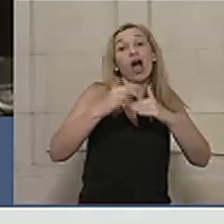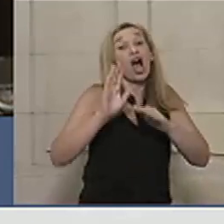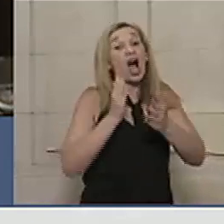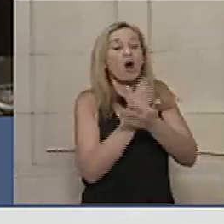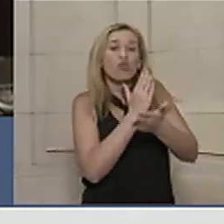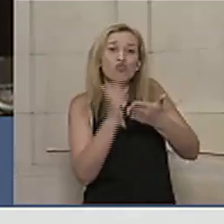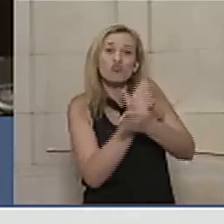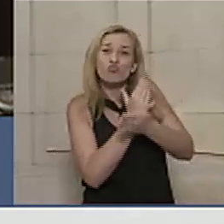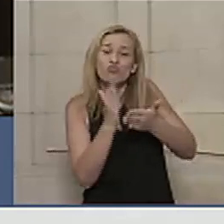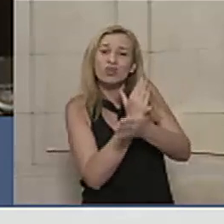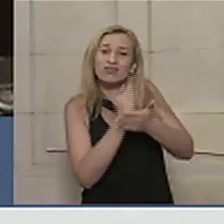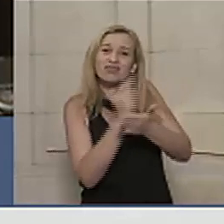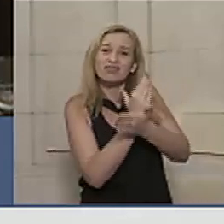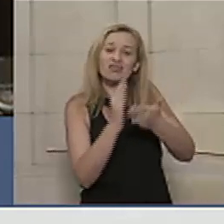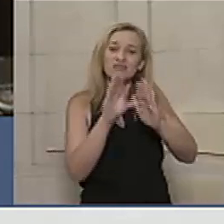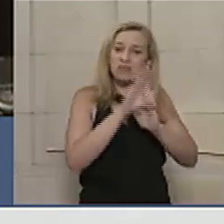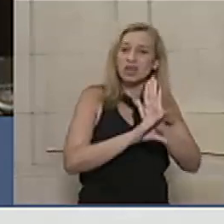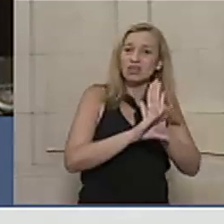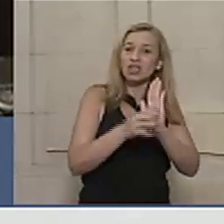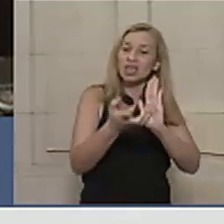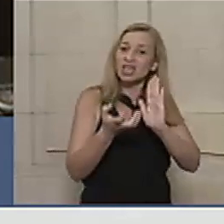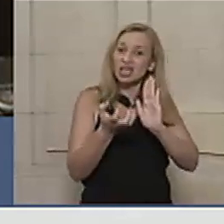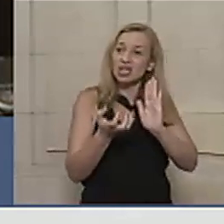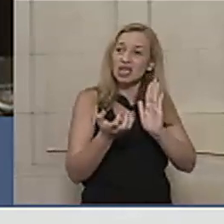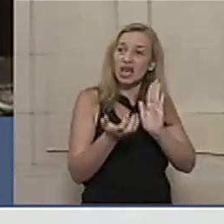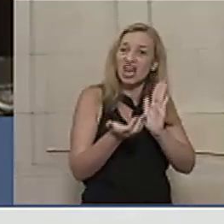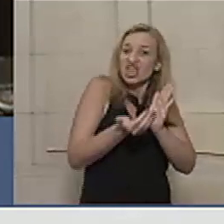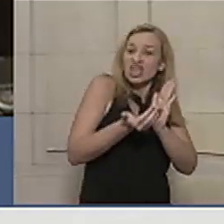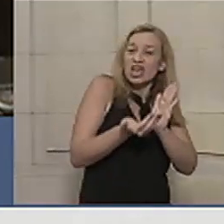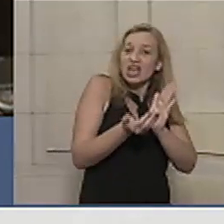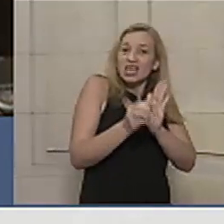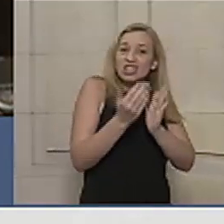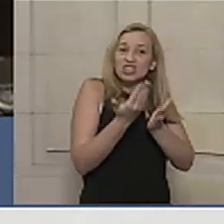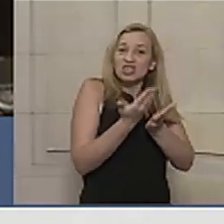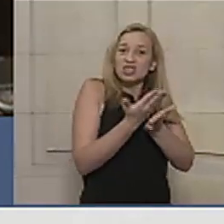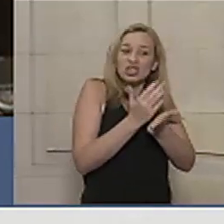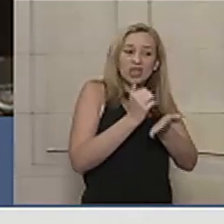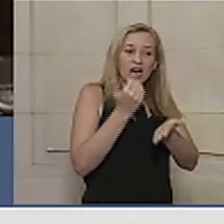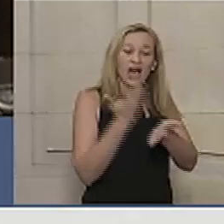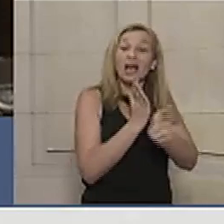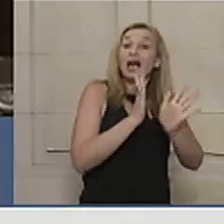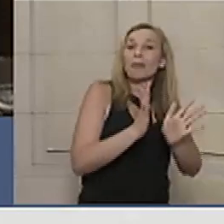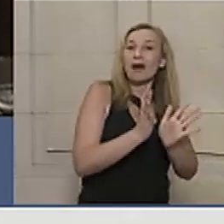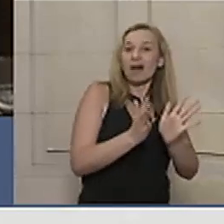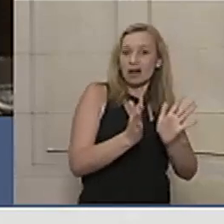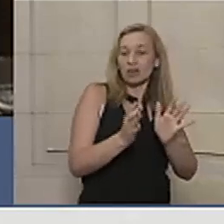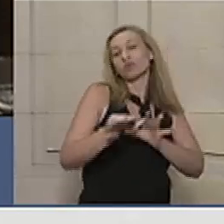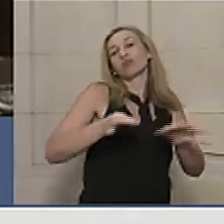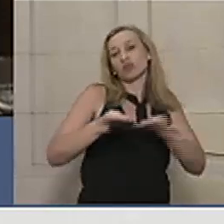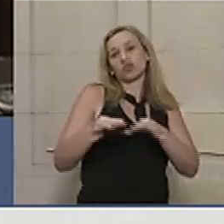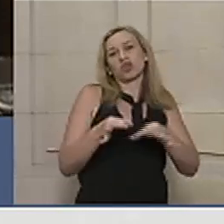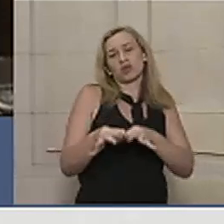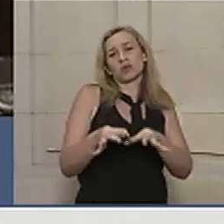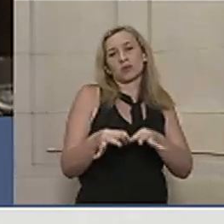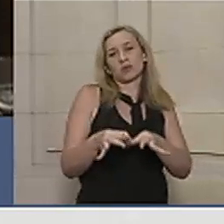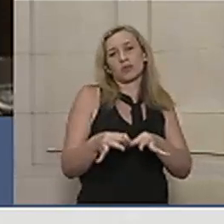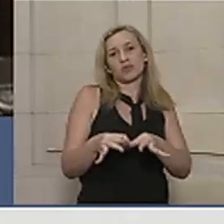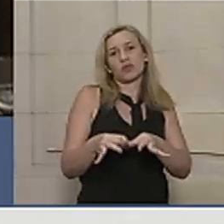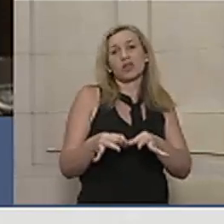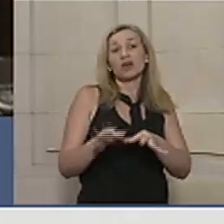estavam esquartejando um projeto que, na realidade, é um projeto que leva em consideração